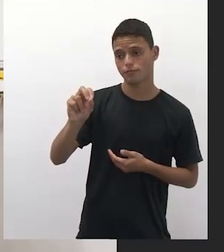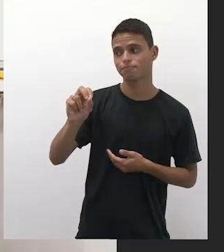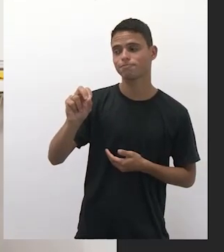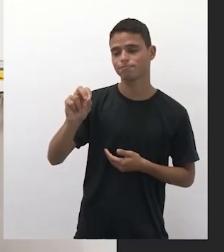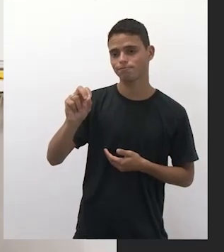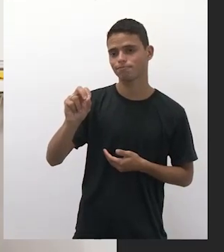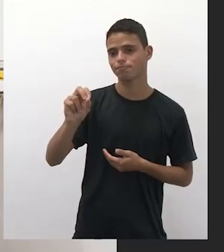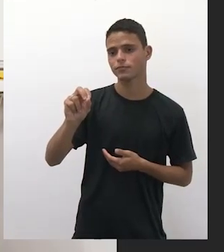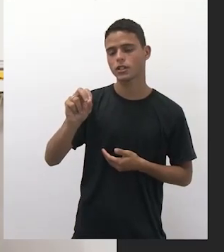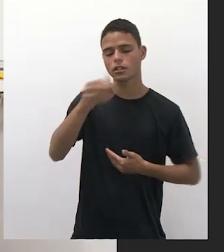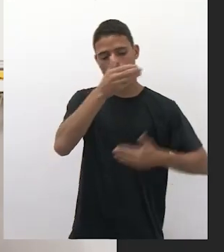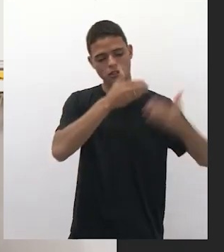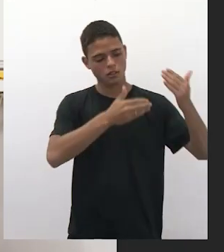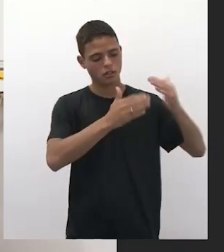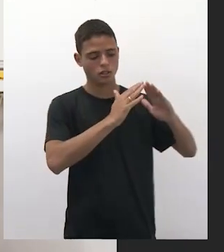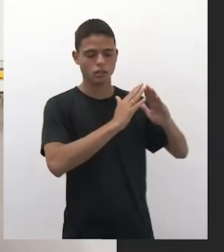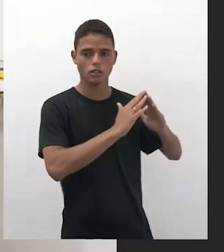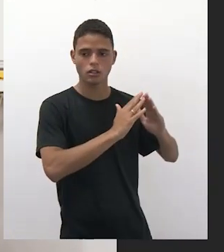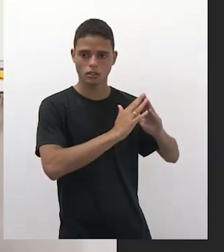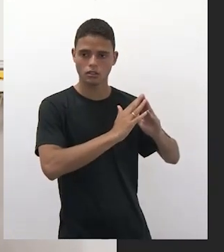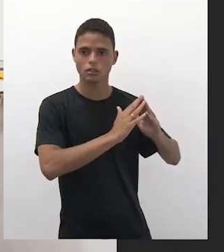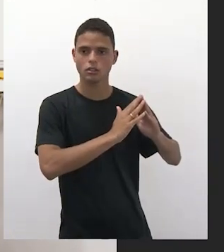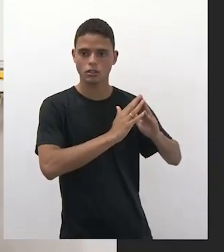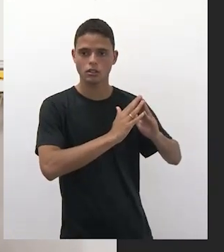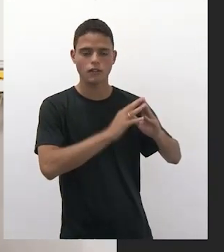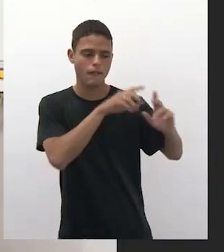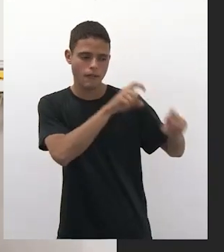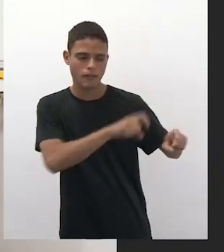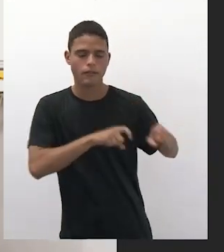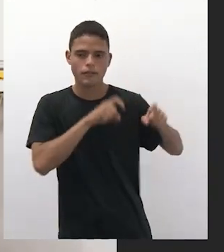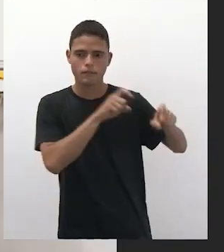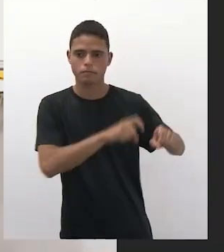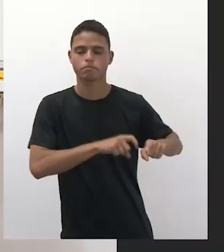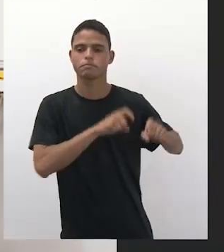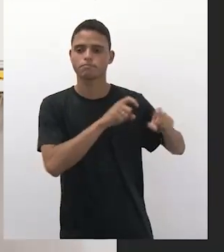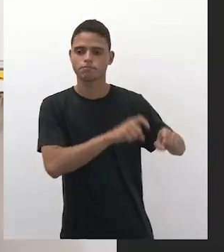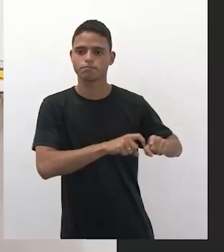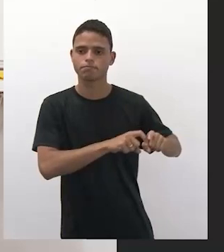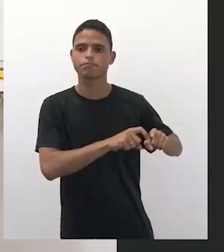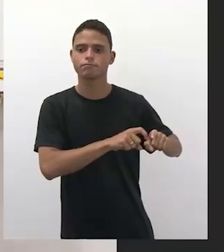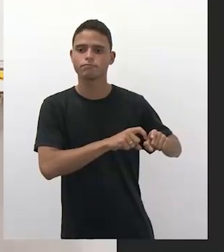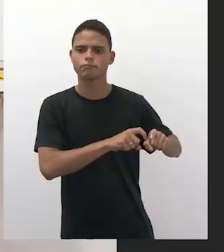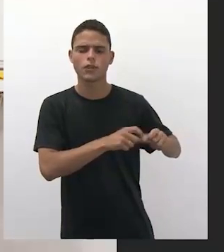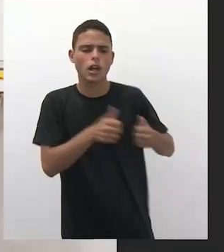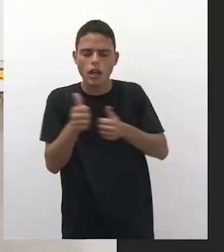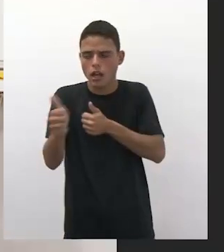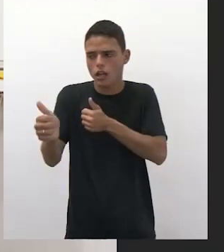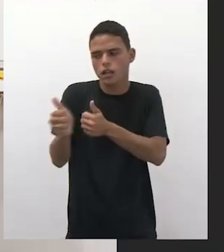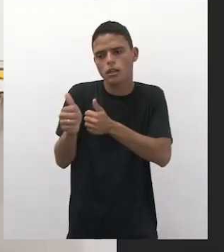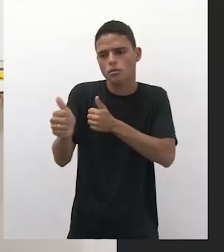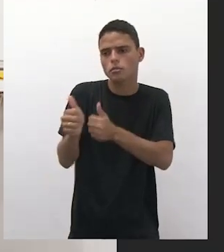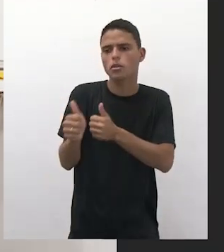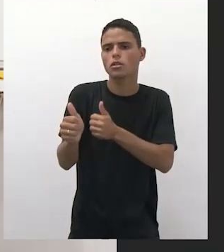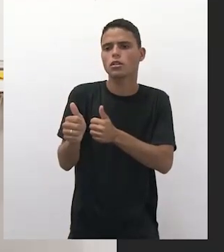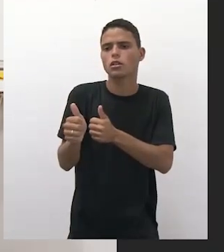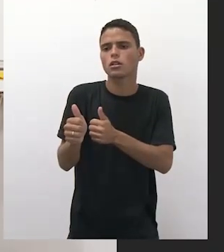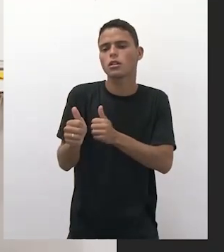Quando a gente morava lá na roça, nós morávamos próximos, né? Mas